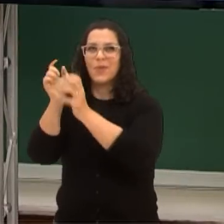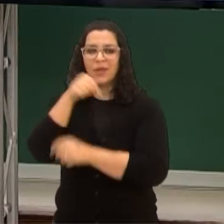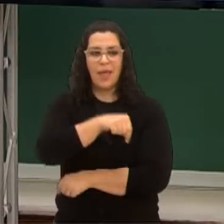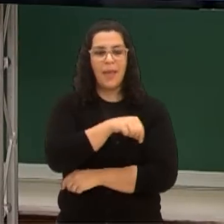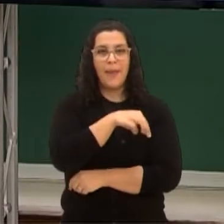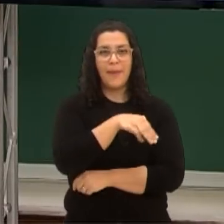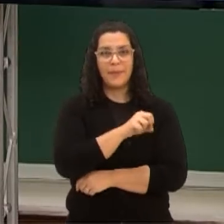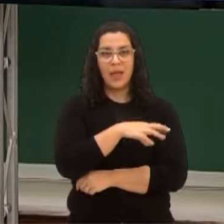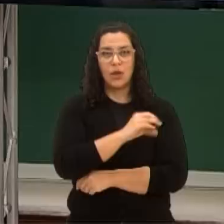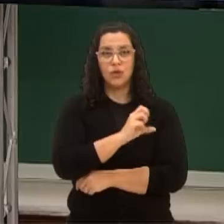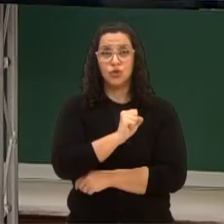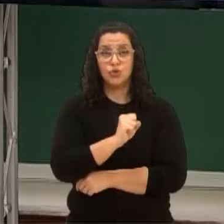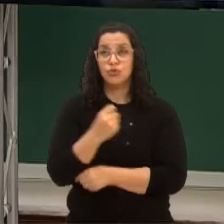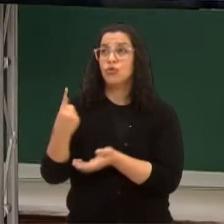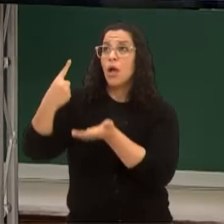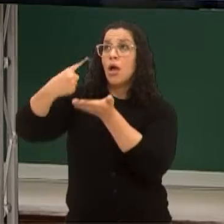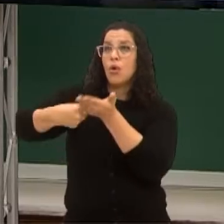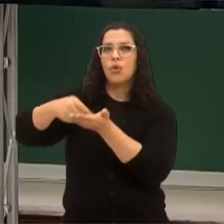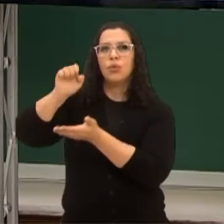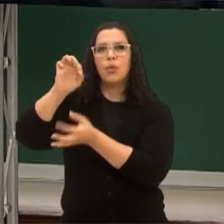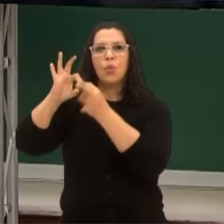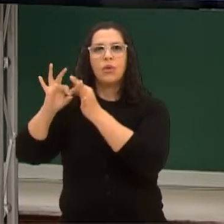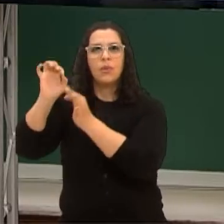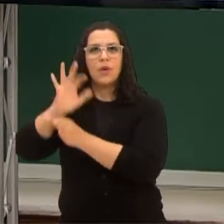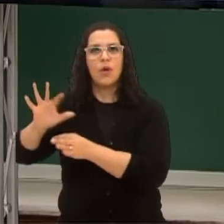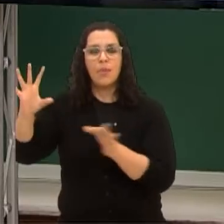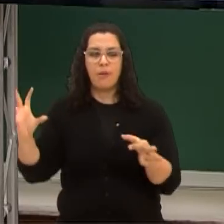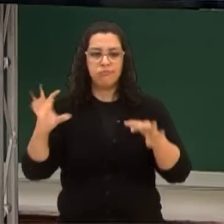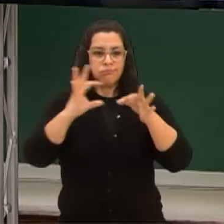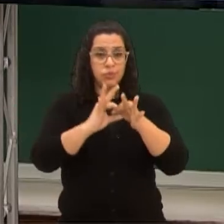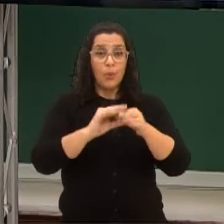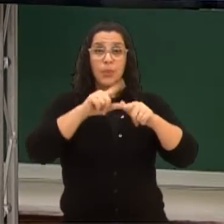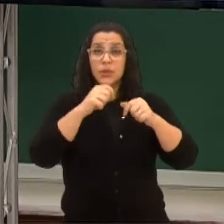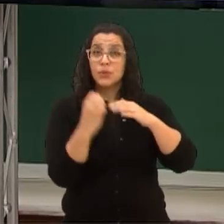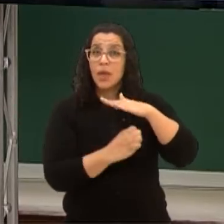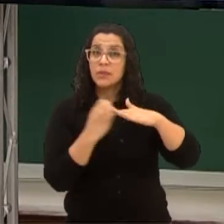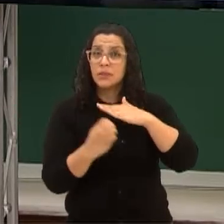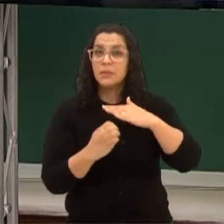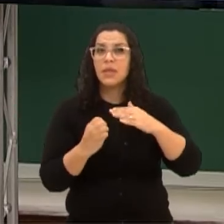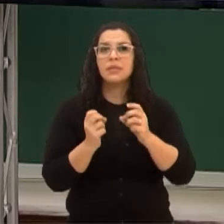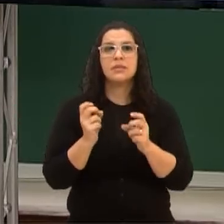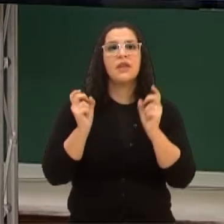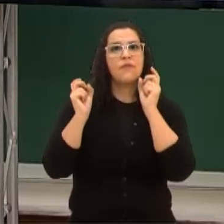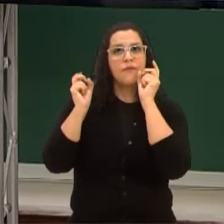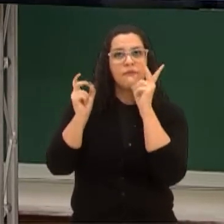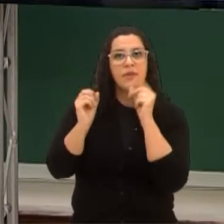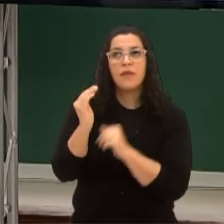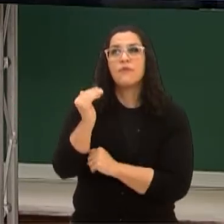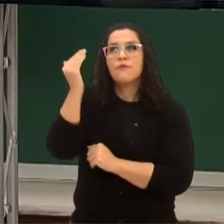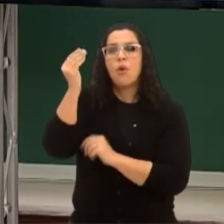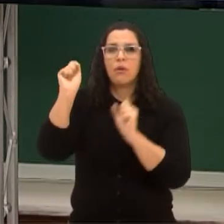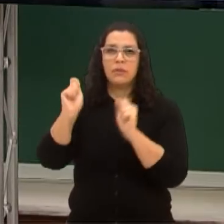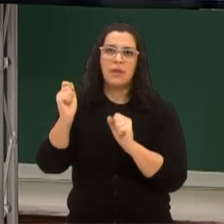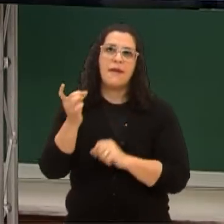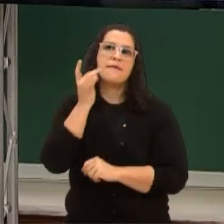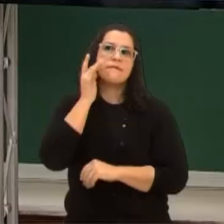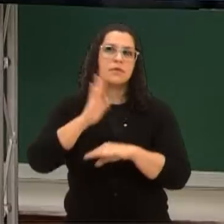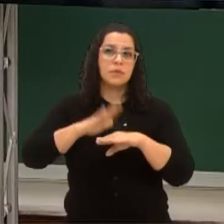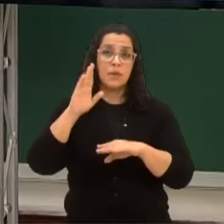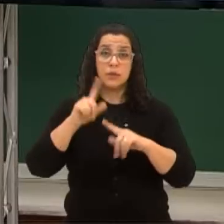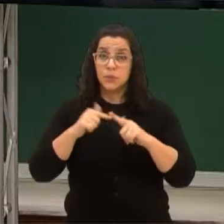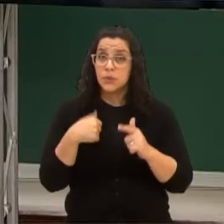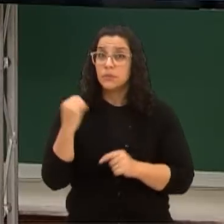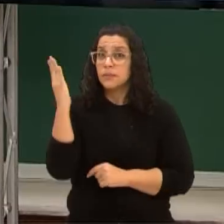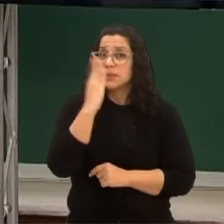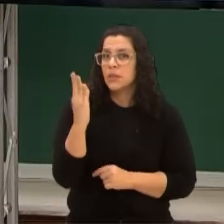a possibilidade dessa indústria ou dessa empresa fazer esse comércio. Então, sabemos que o Brasil pertence a esse grupo